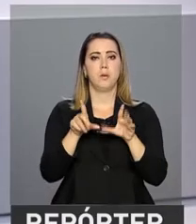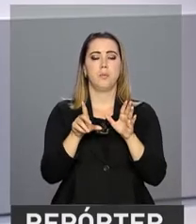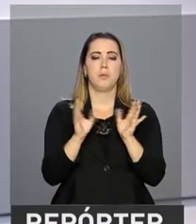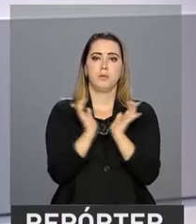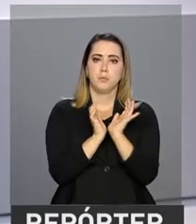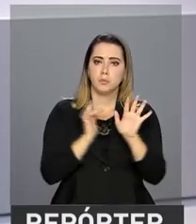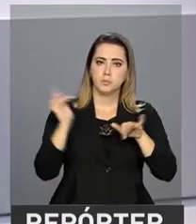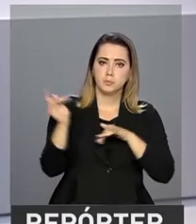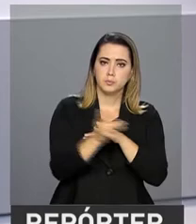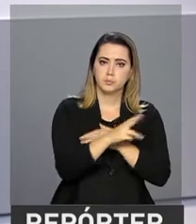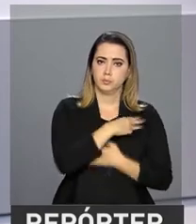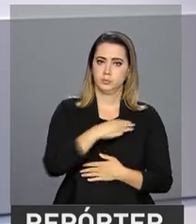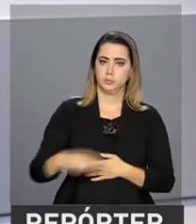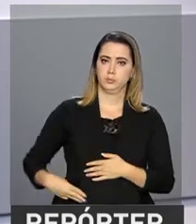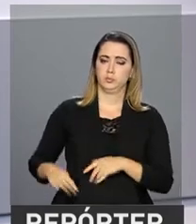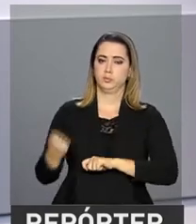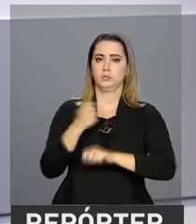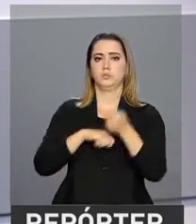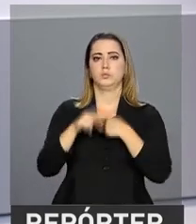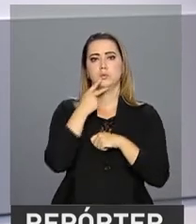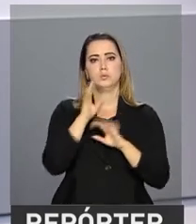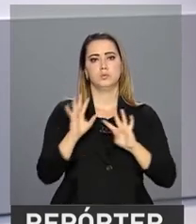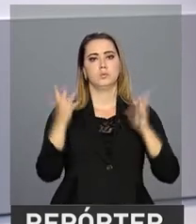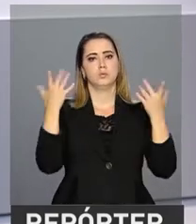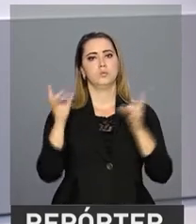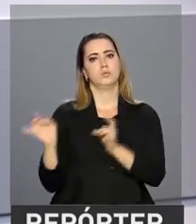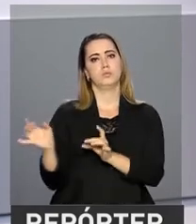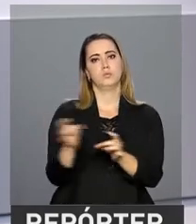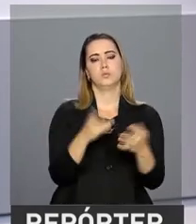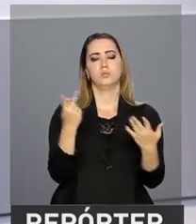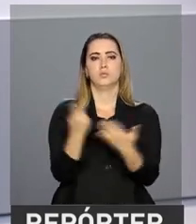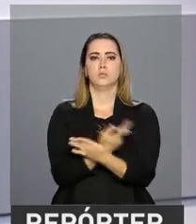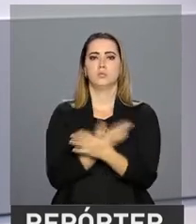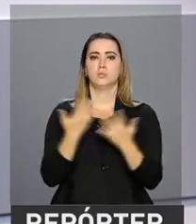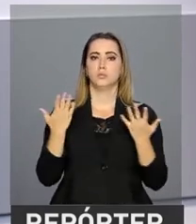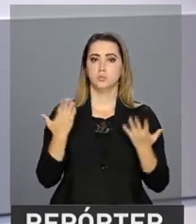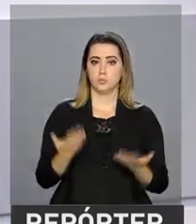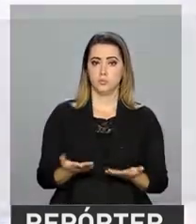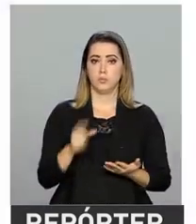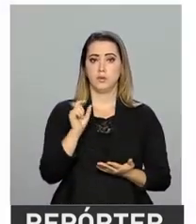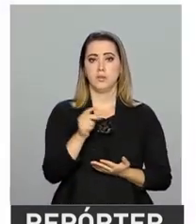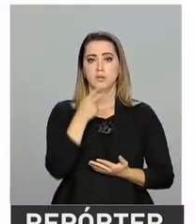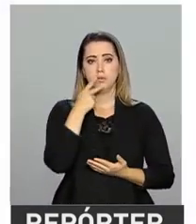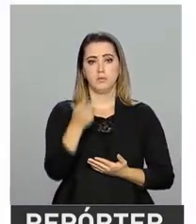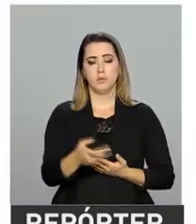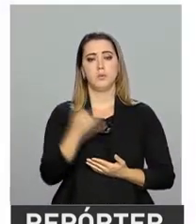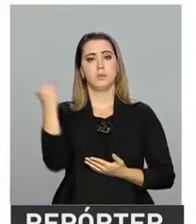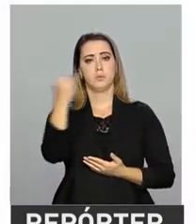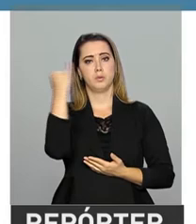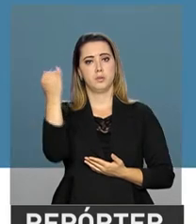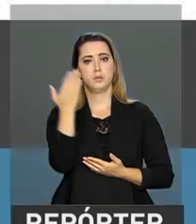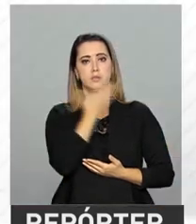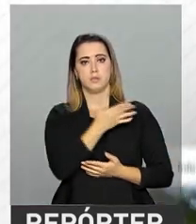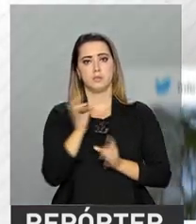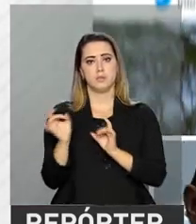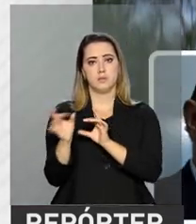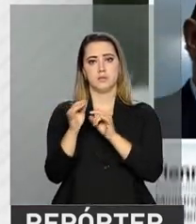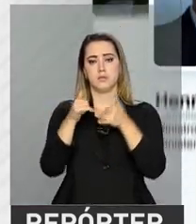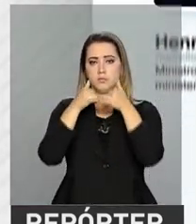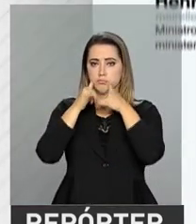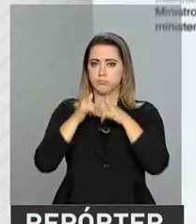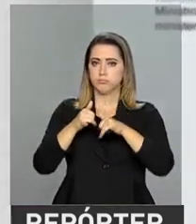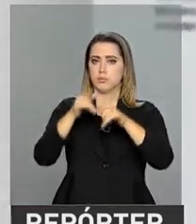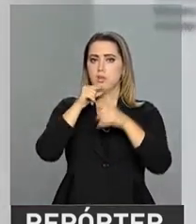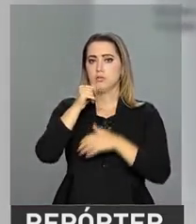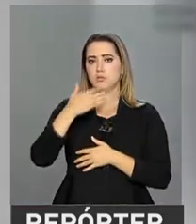o ministro da fazenda henrique meirelles comemorou as licitações realizadas hoje meirelles destacou que o leilão das hidrelétricas teve